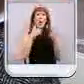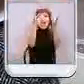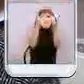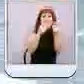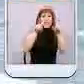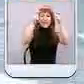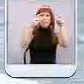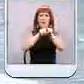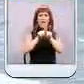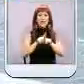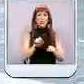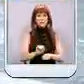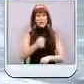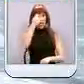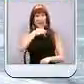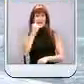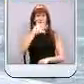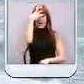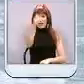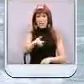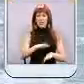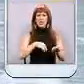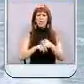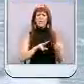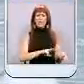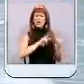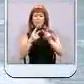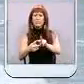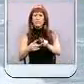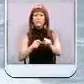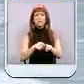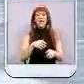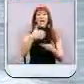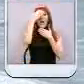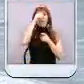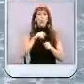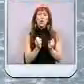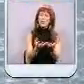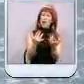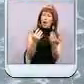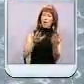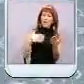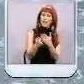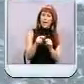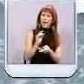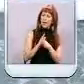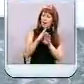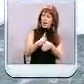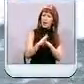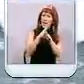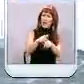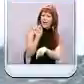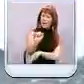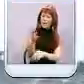E a temática é uma lenda de Sesimbra. Vamos fazer é transpor a lenda das mouras encantadas, tentam seduzir o navegador